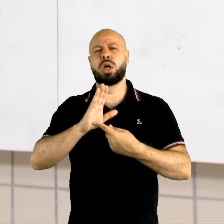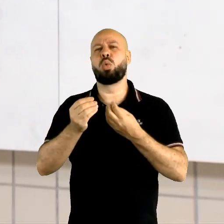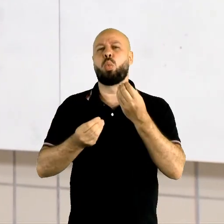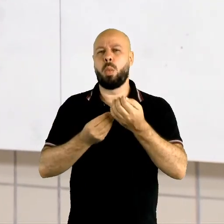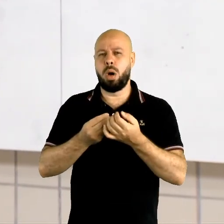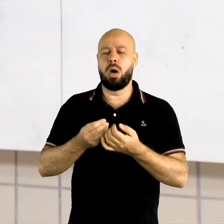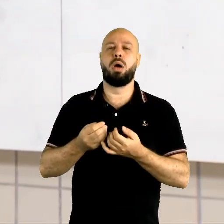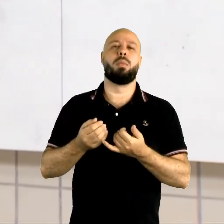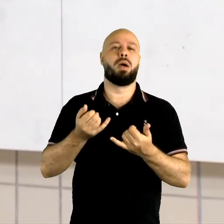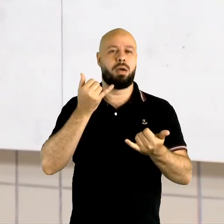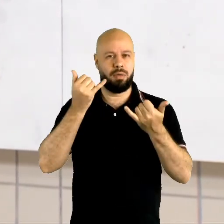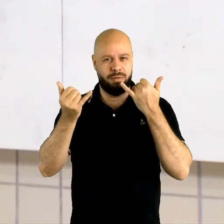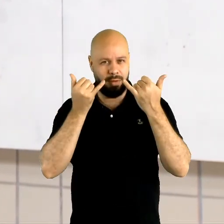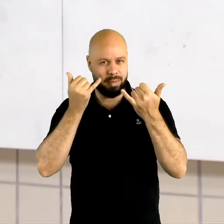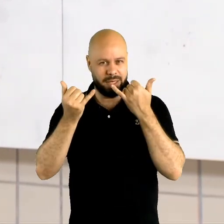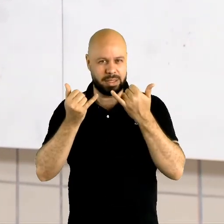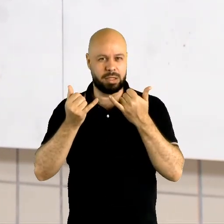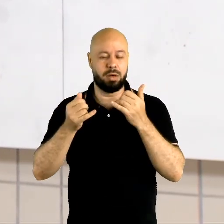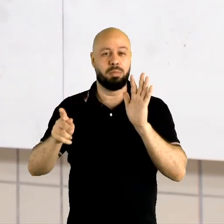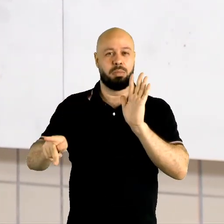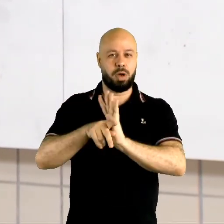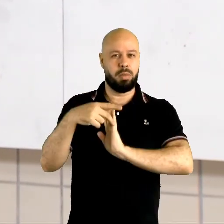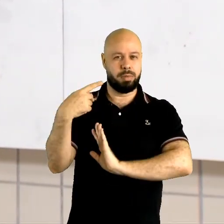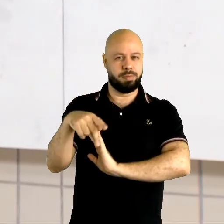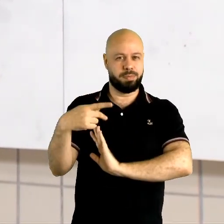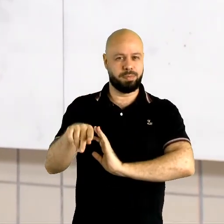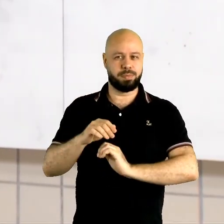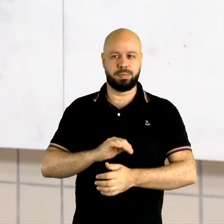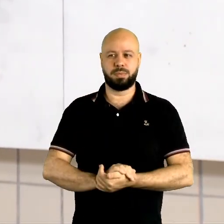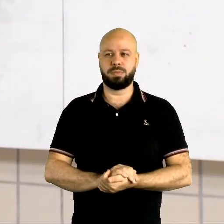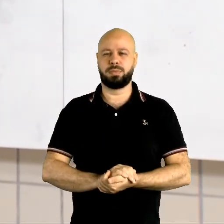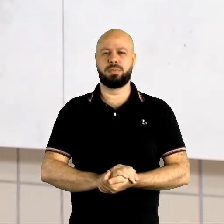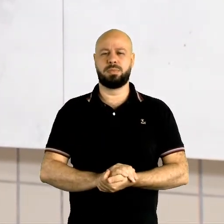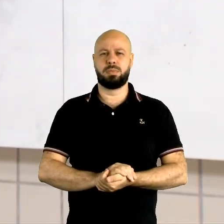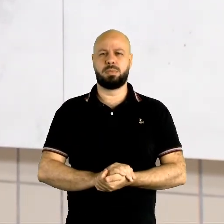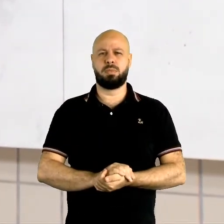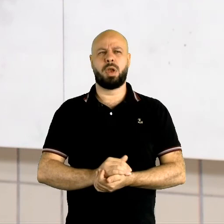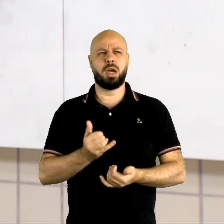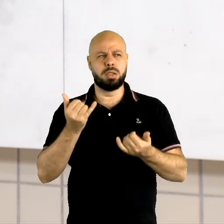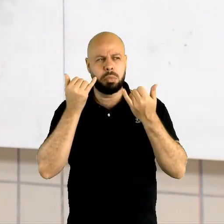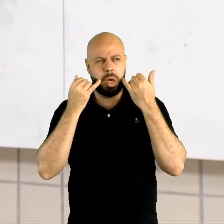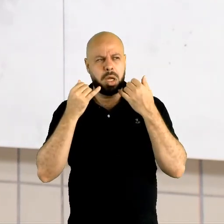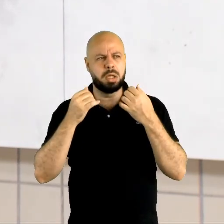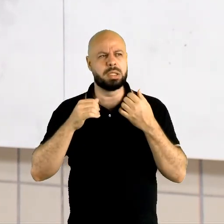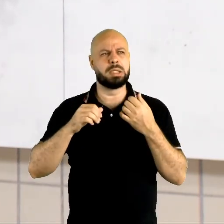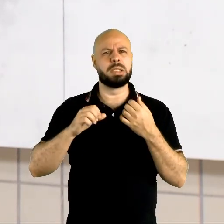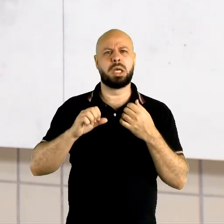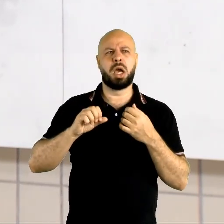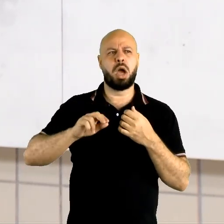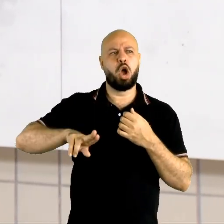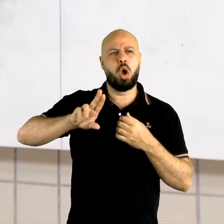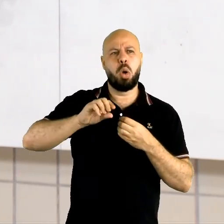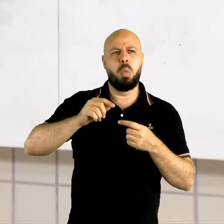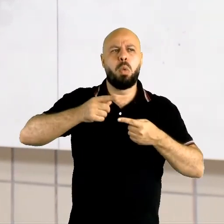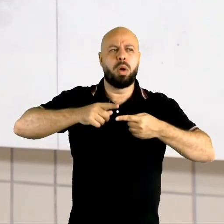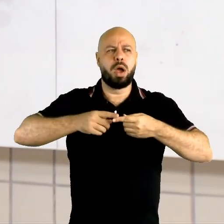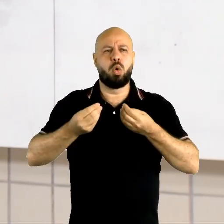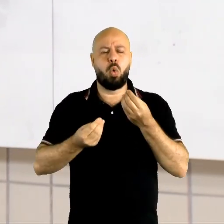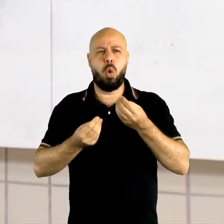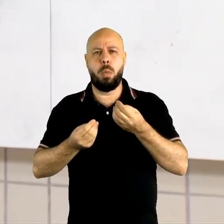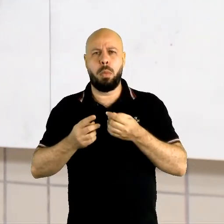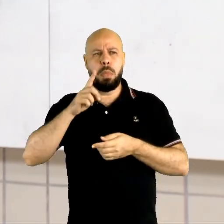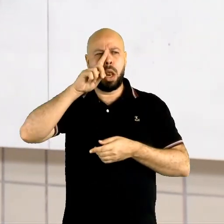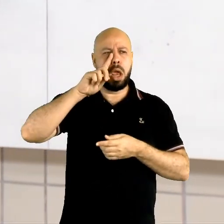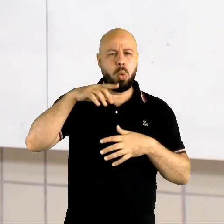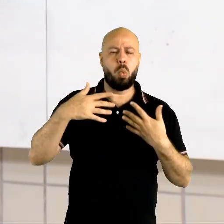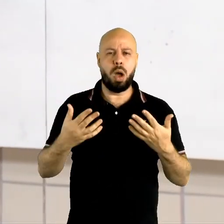produto. É muito importante você informar para que serve, quais os perigos que aquele brinquedo tem. O dominó,